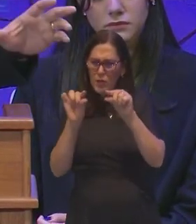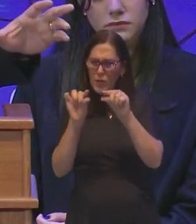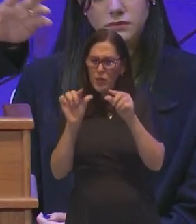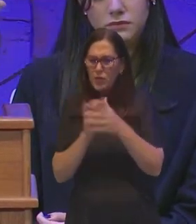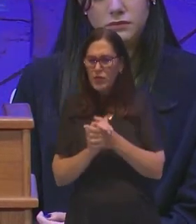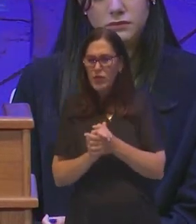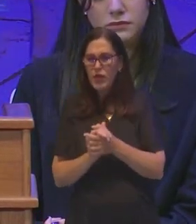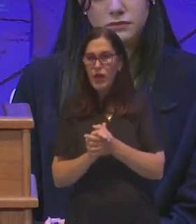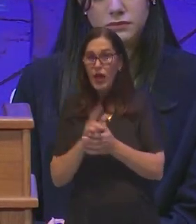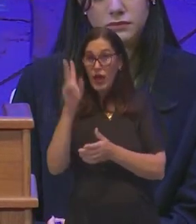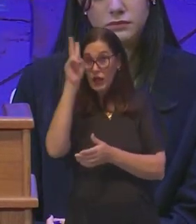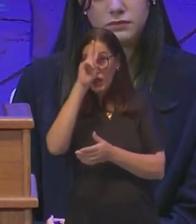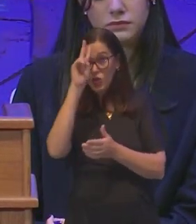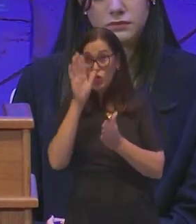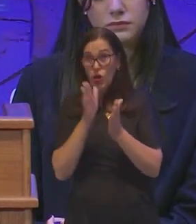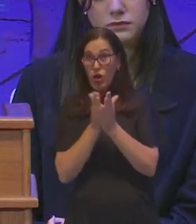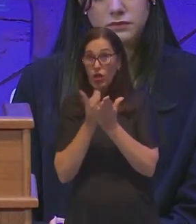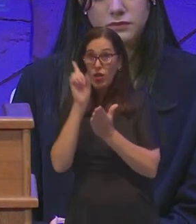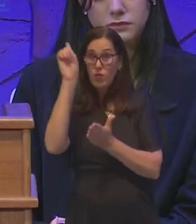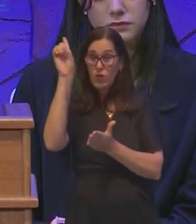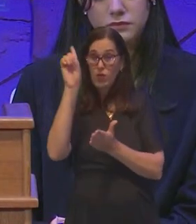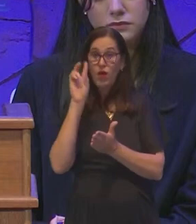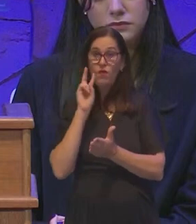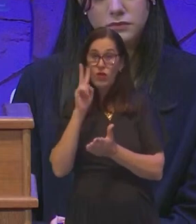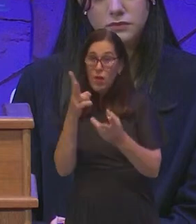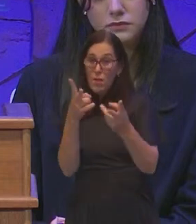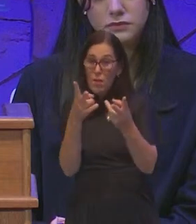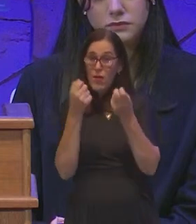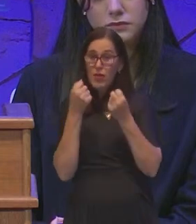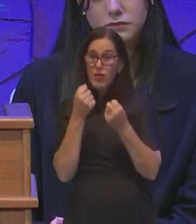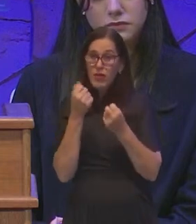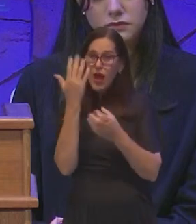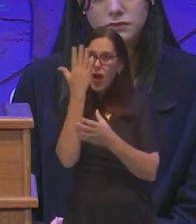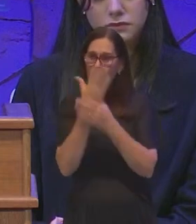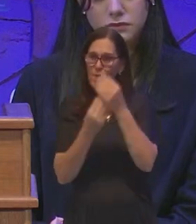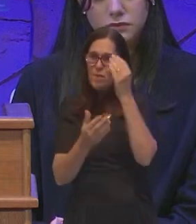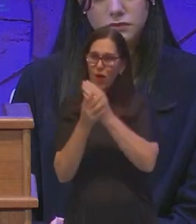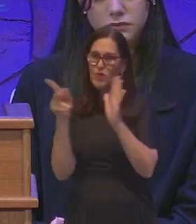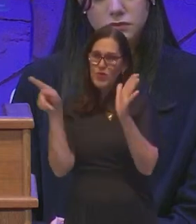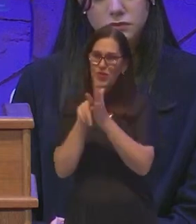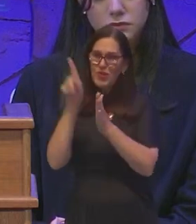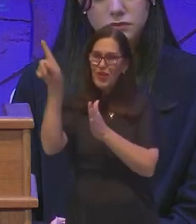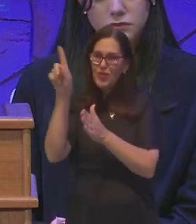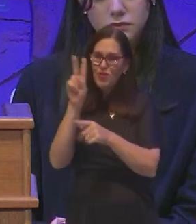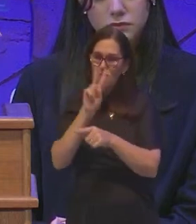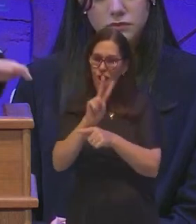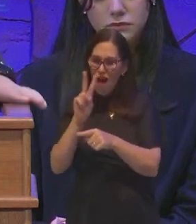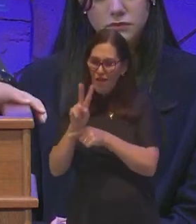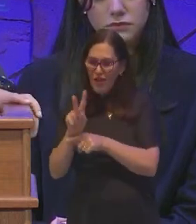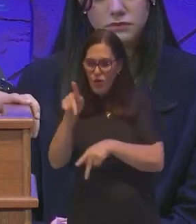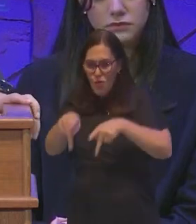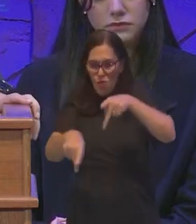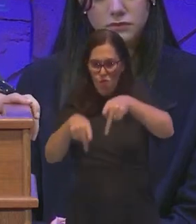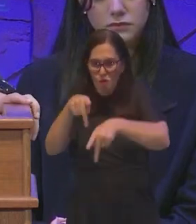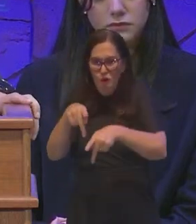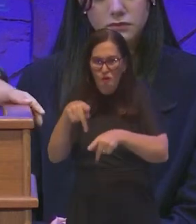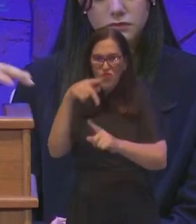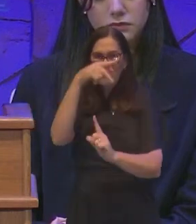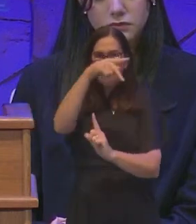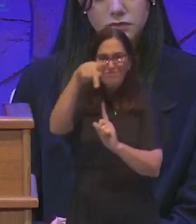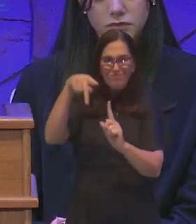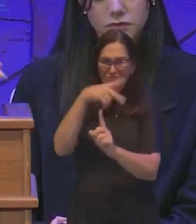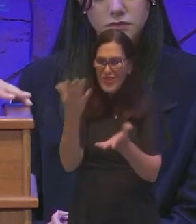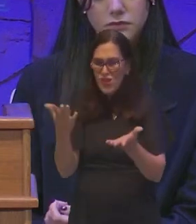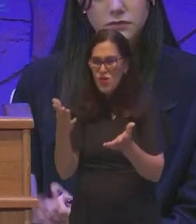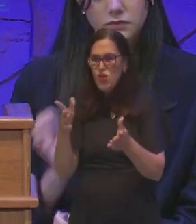ou da história bíblica, você vai perceber a mão de Deus guardando aquela terra santa, aquele povo santo. Um povo